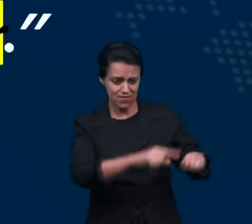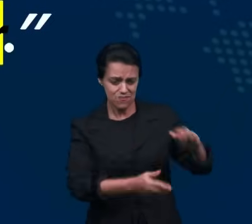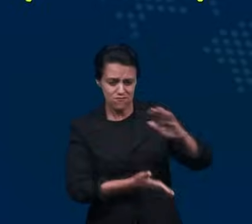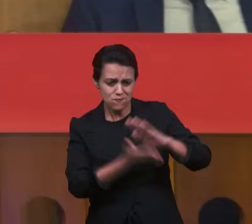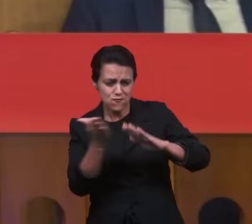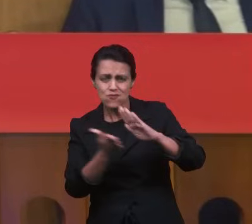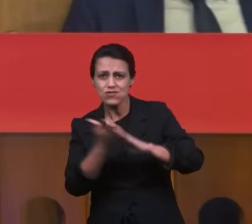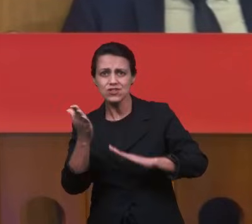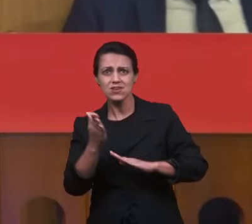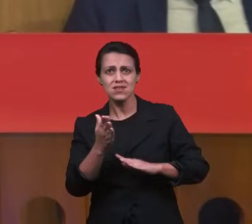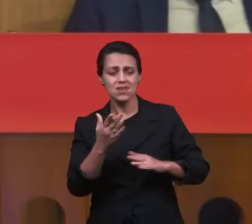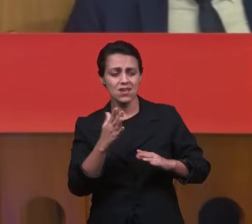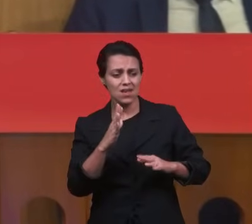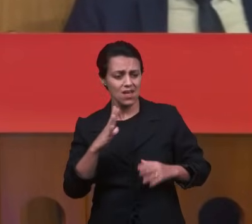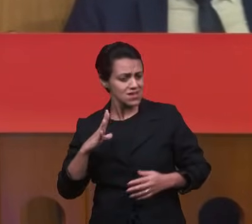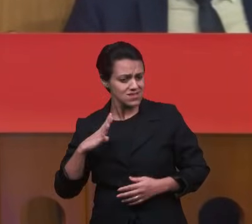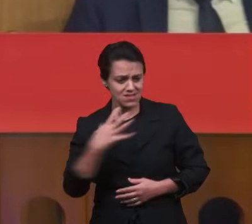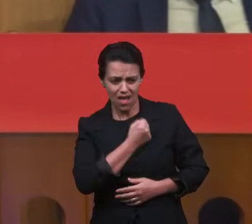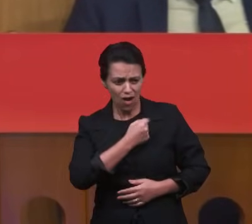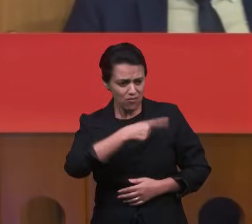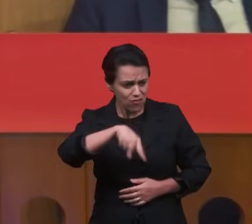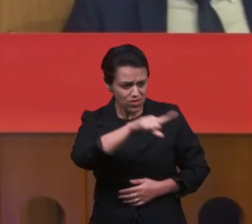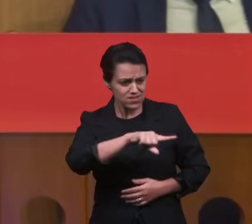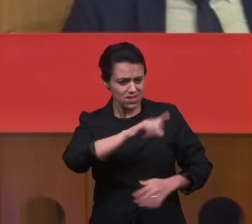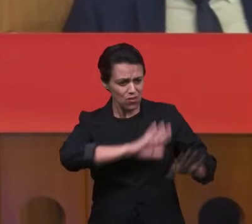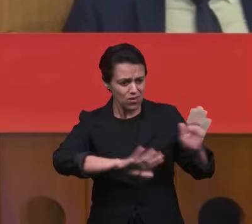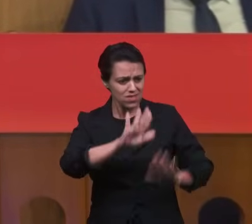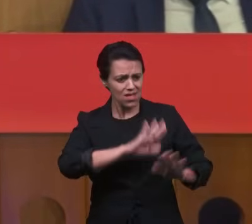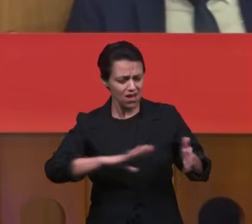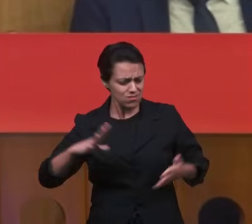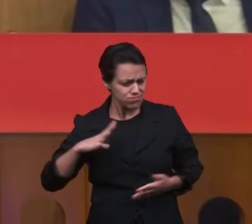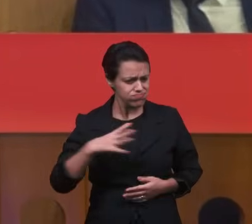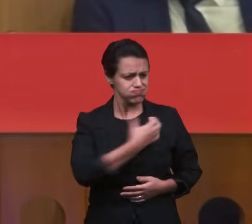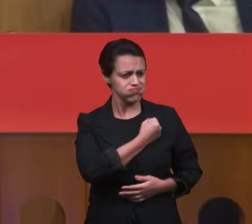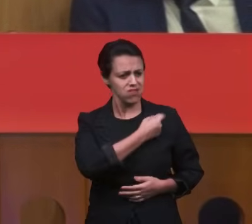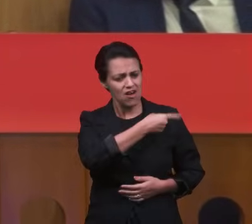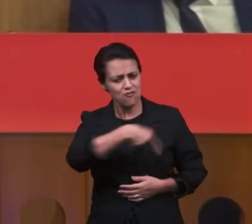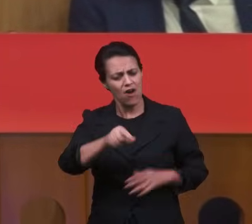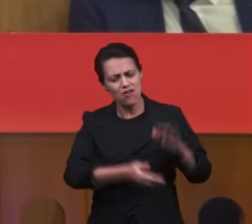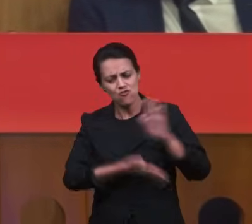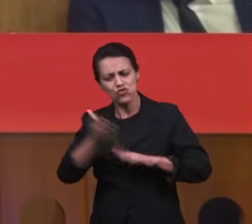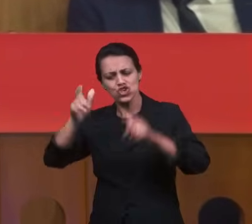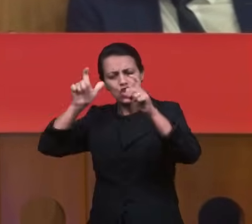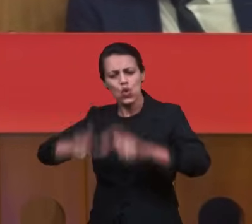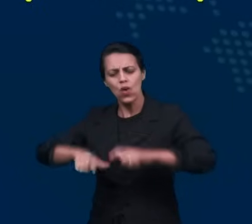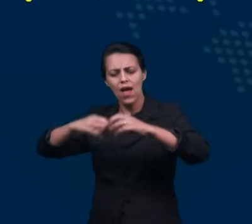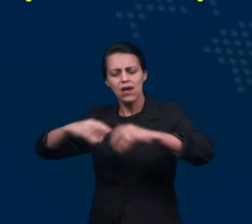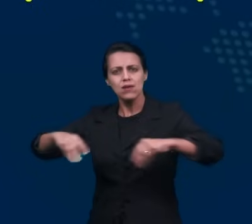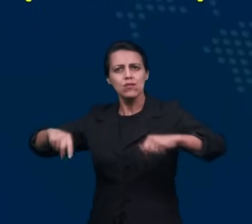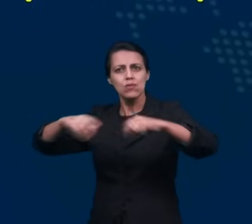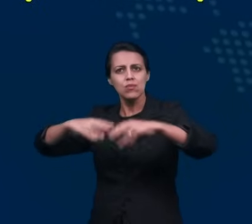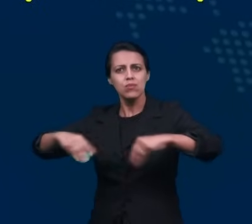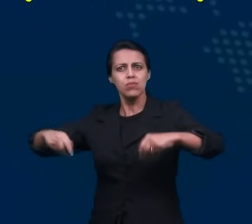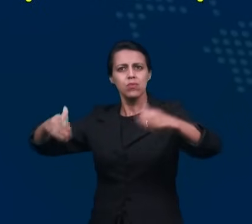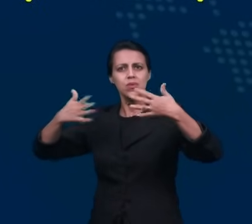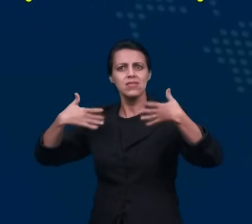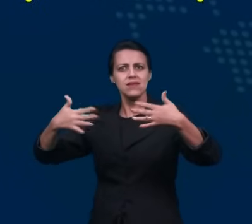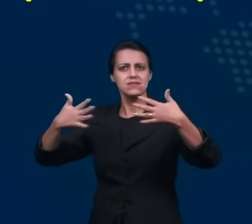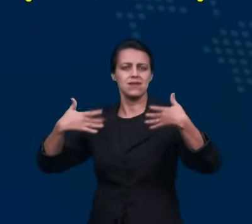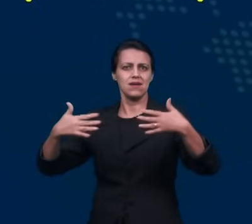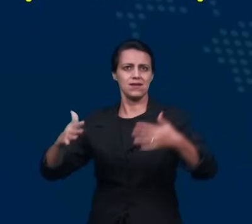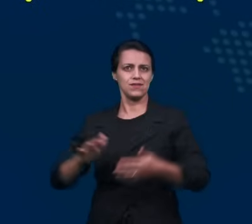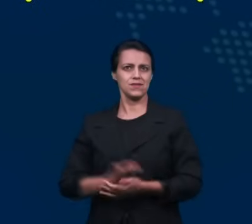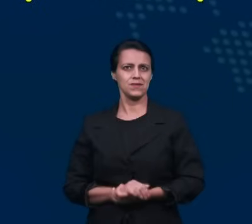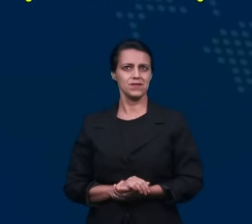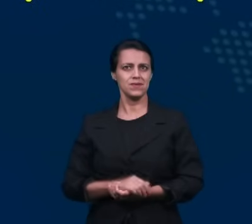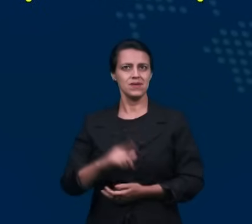salvai a vossa vida, e sereis como a tamareira no deserto. Meus irmãos, eu trouxe até